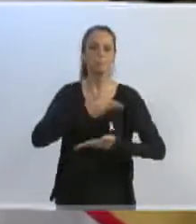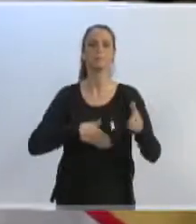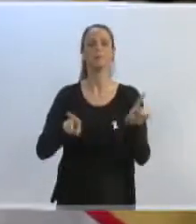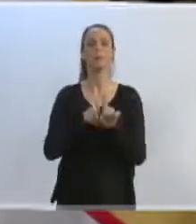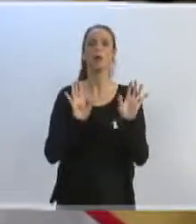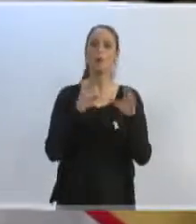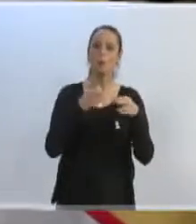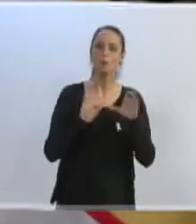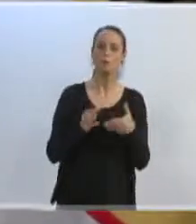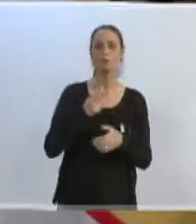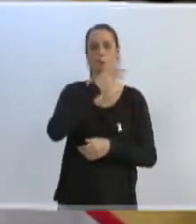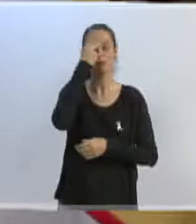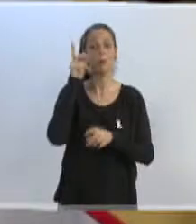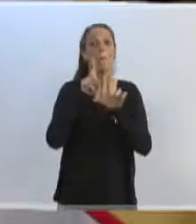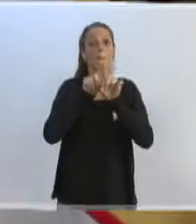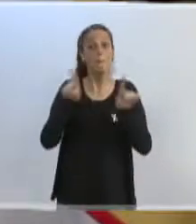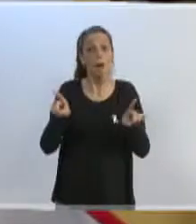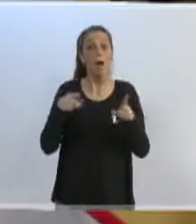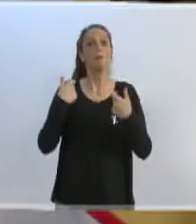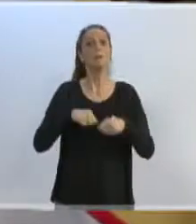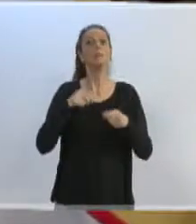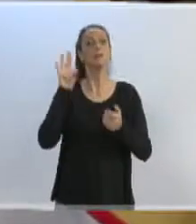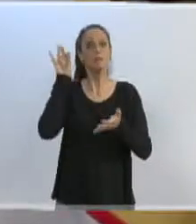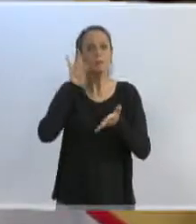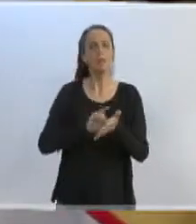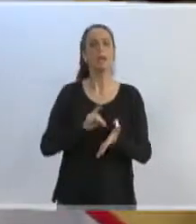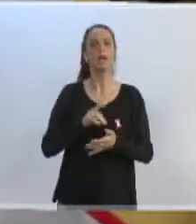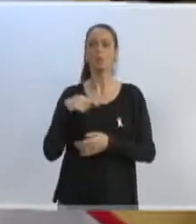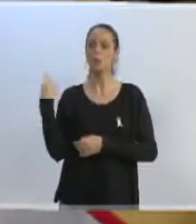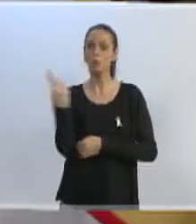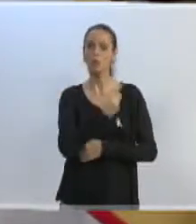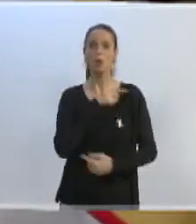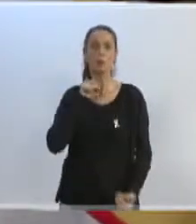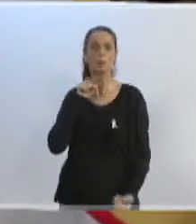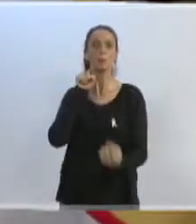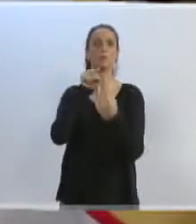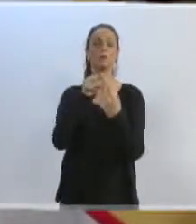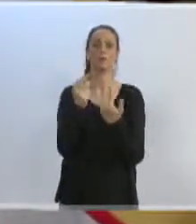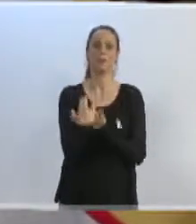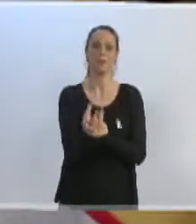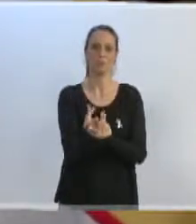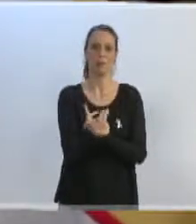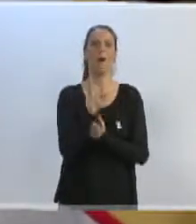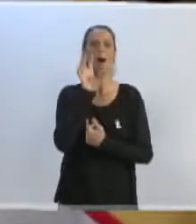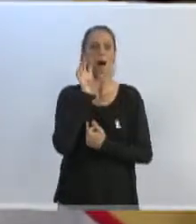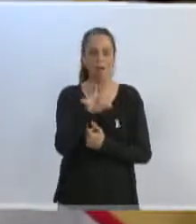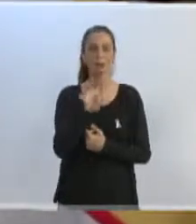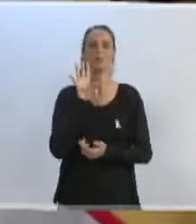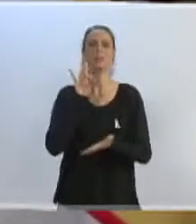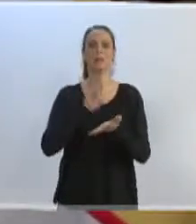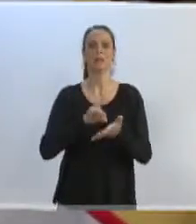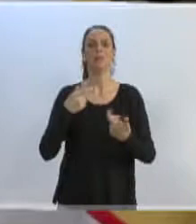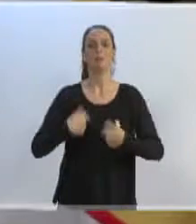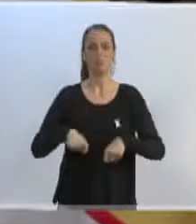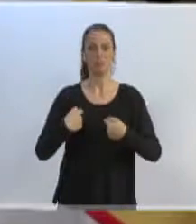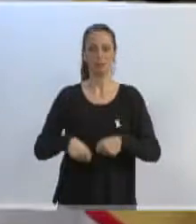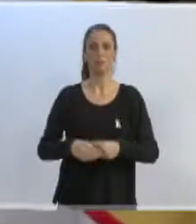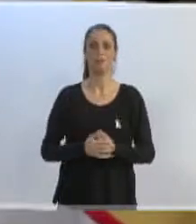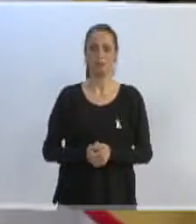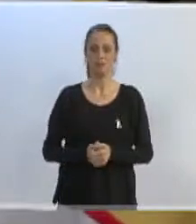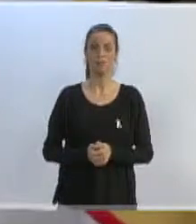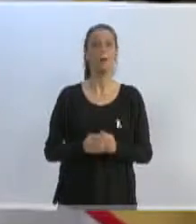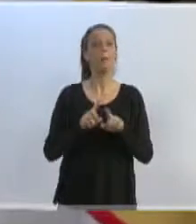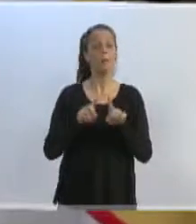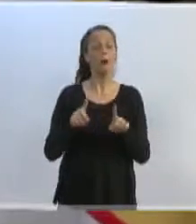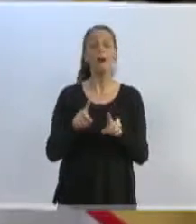pessoas, mas nós precisamos convergir para o mesmo ponto. Esse é o sentido. E esse